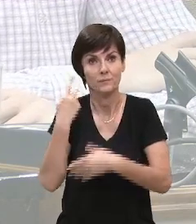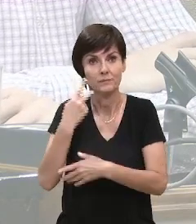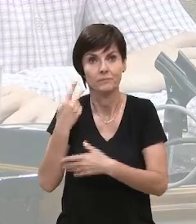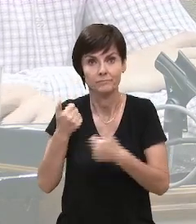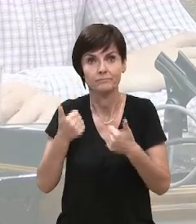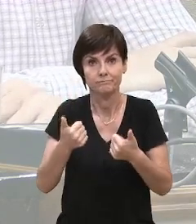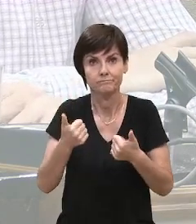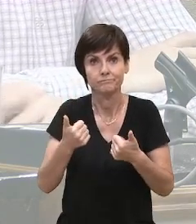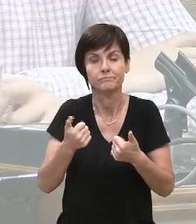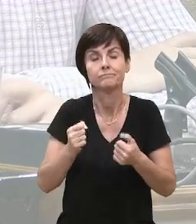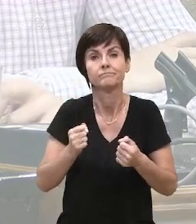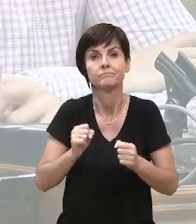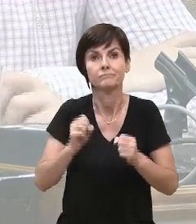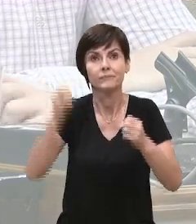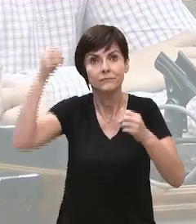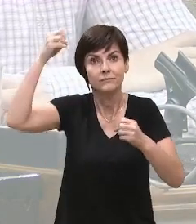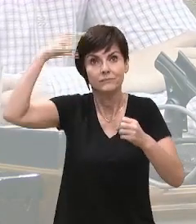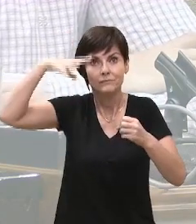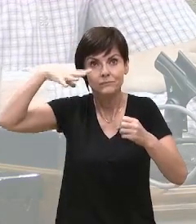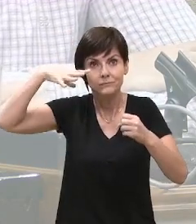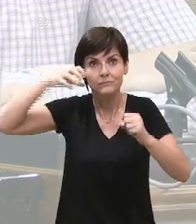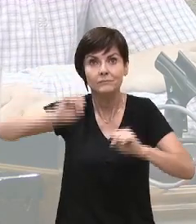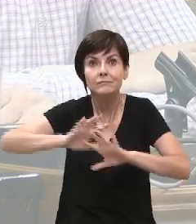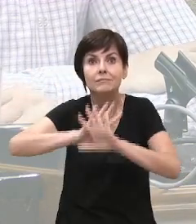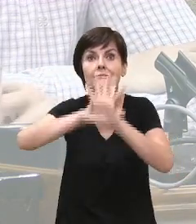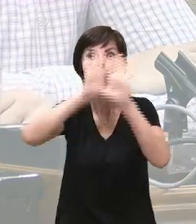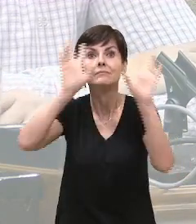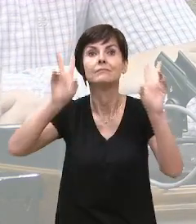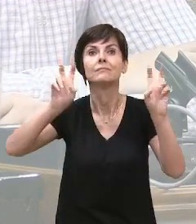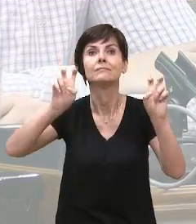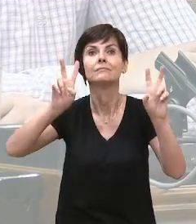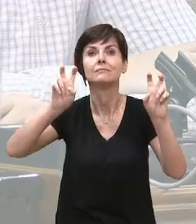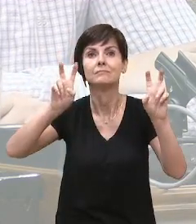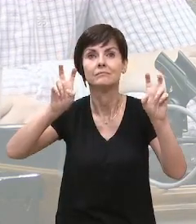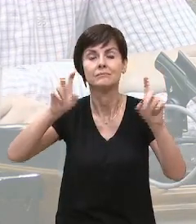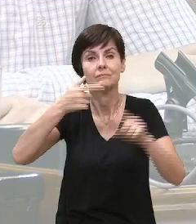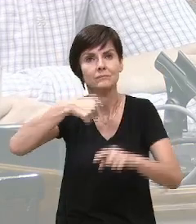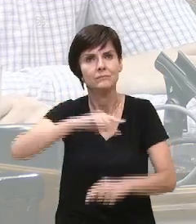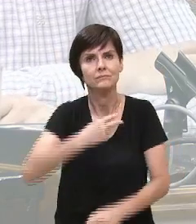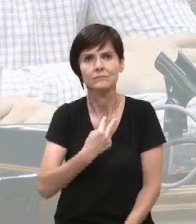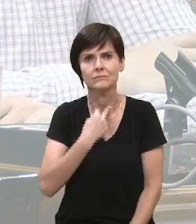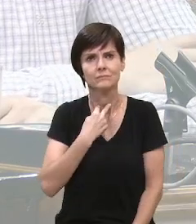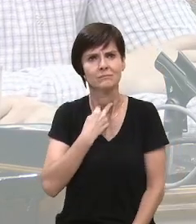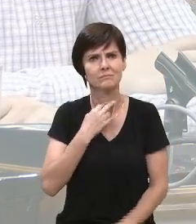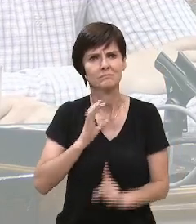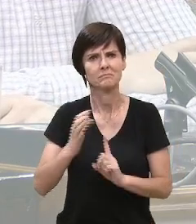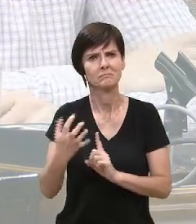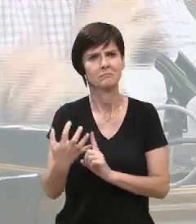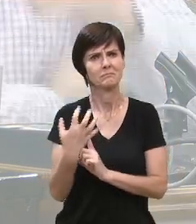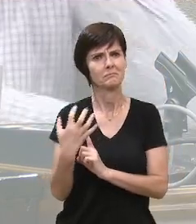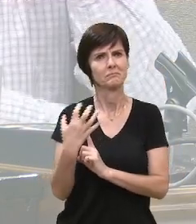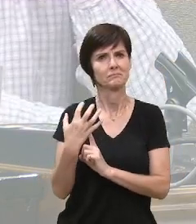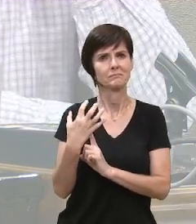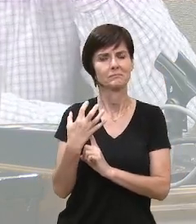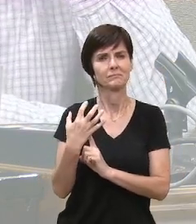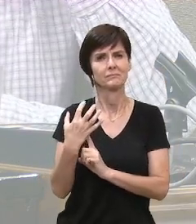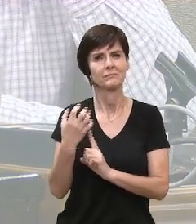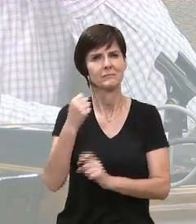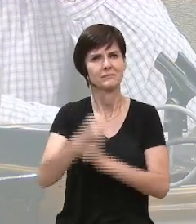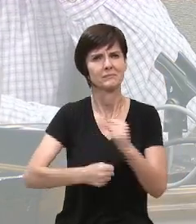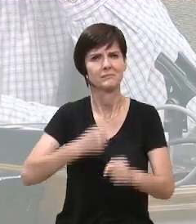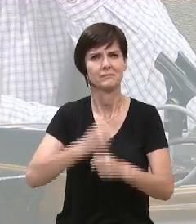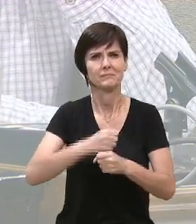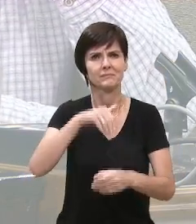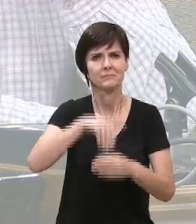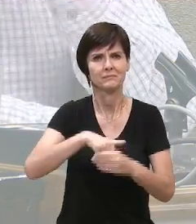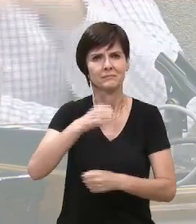Esclarecer é trazer luz ao fato, né? E a gente não pode se contaminar. Eu tenho escutado muito ano eleitoral, ano eleitoral,